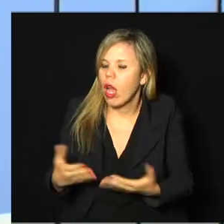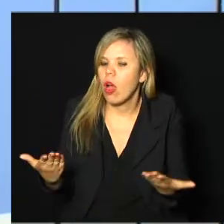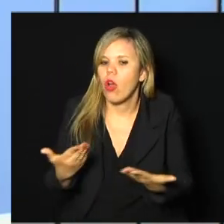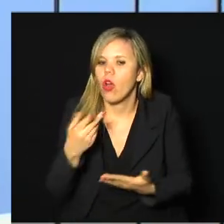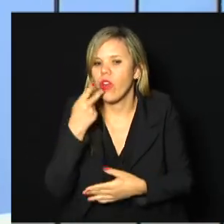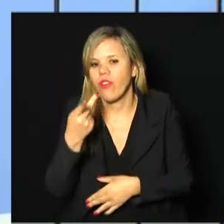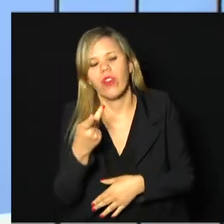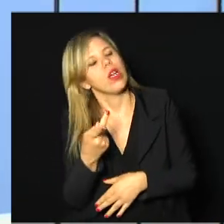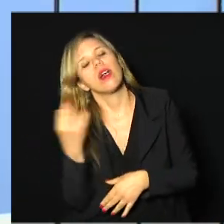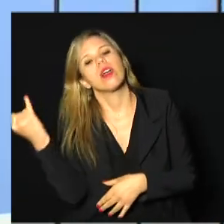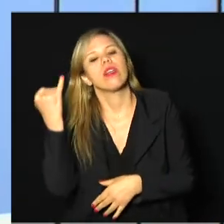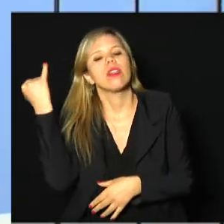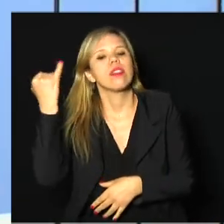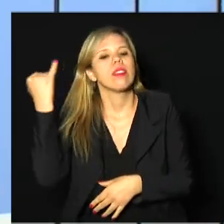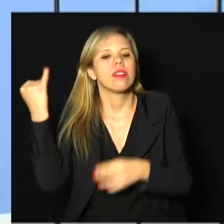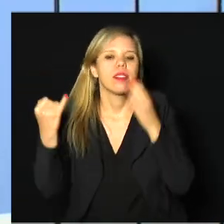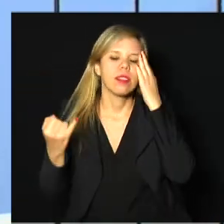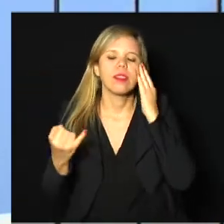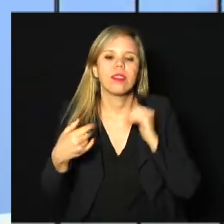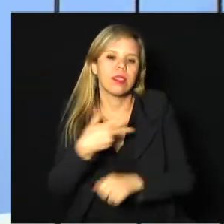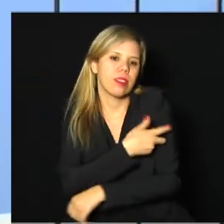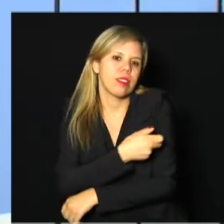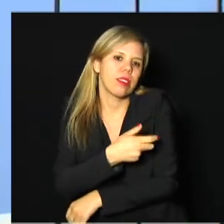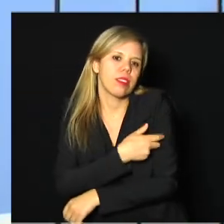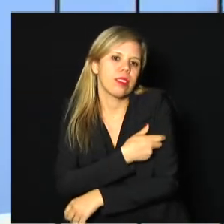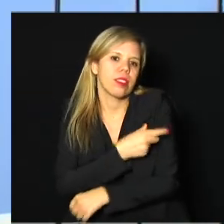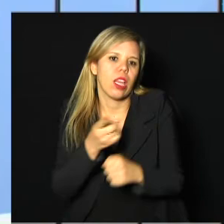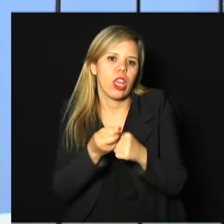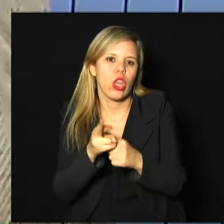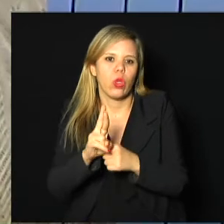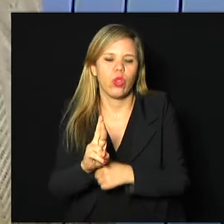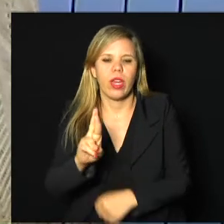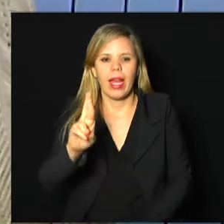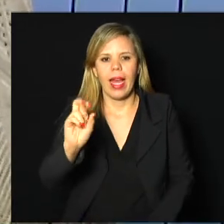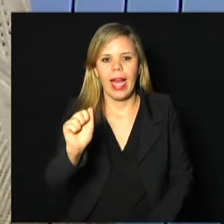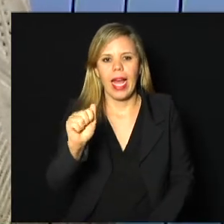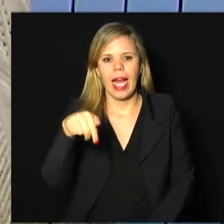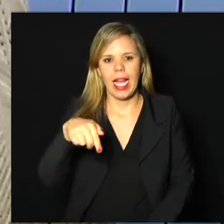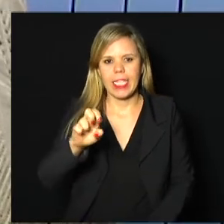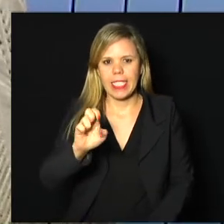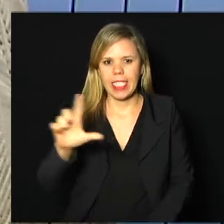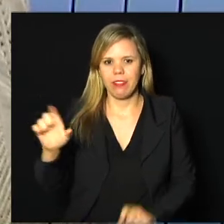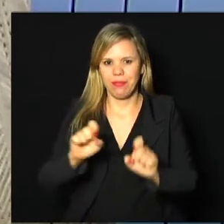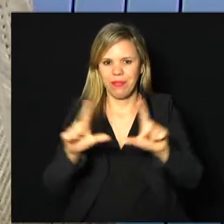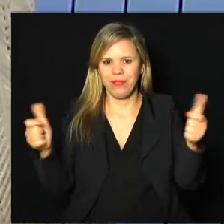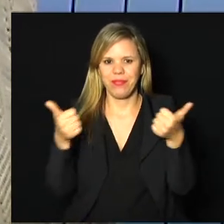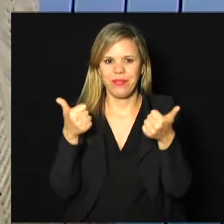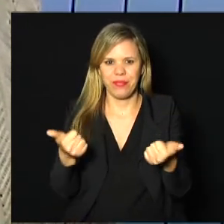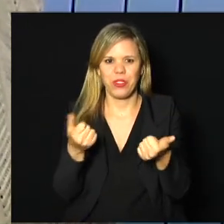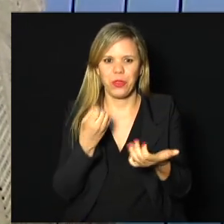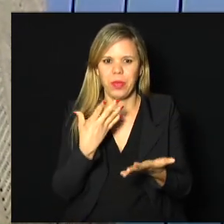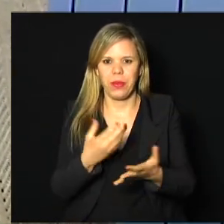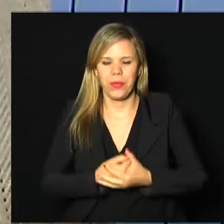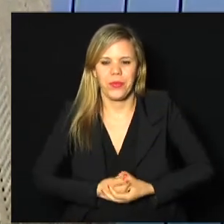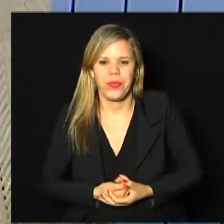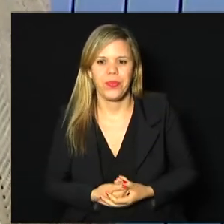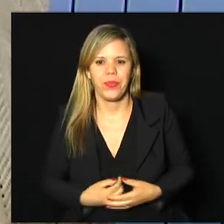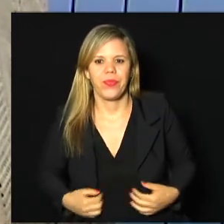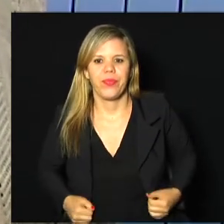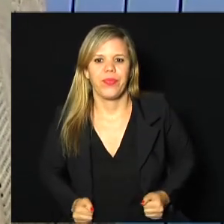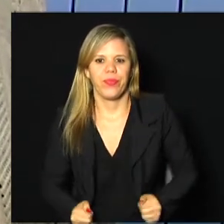falar sobre isso agora, sobre a importância das vacinas, com a doutora Raquel, que já está aqui comigo na tela. Tudo bem,